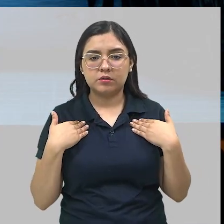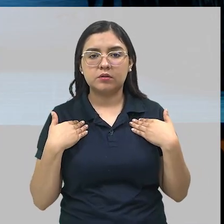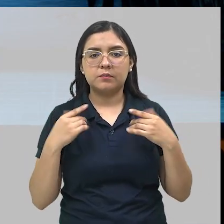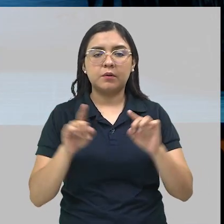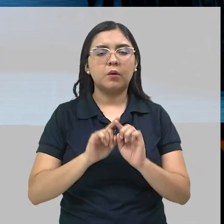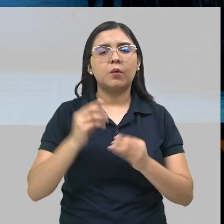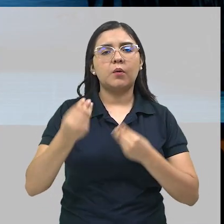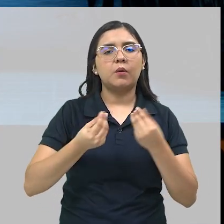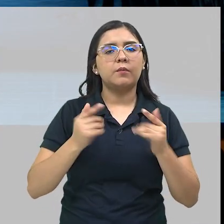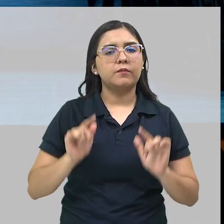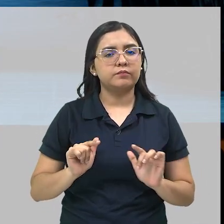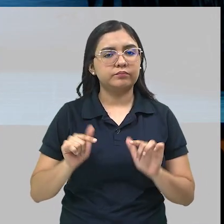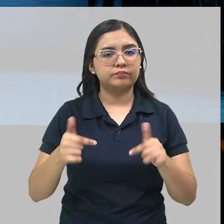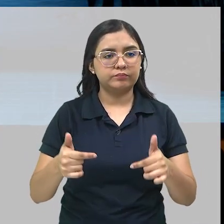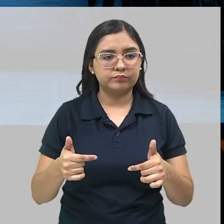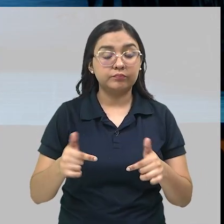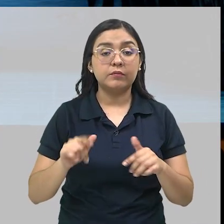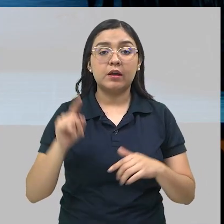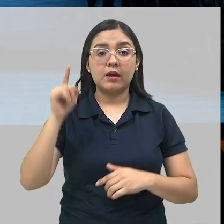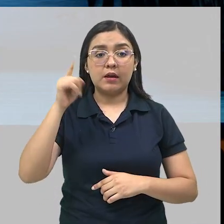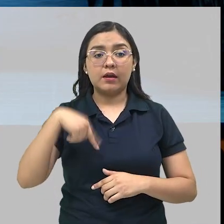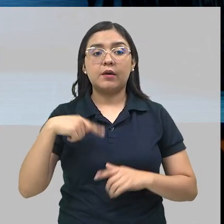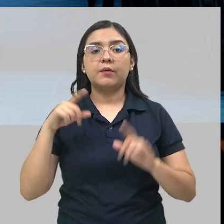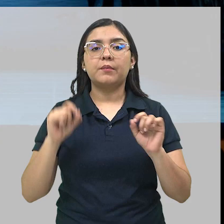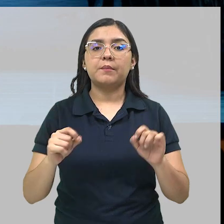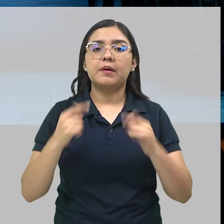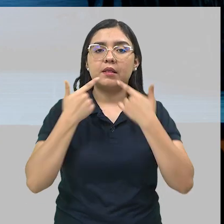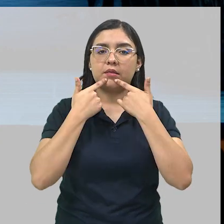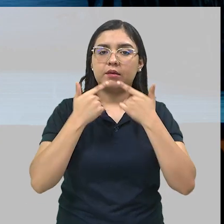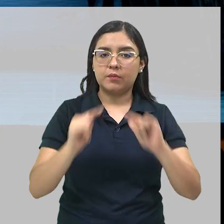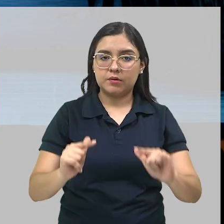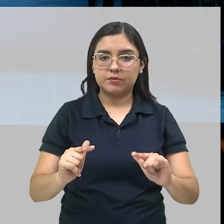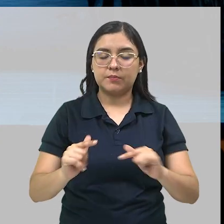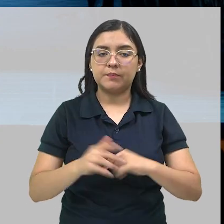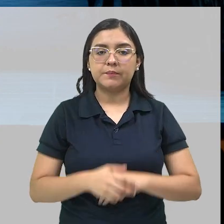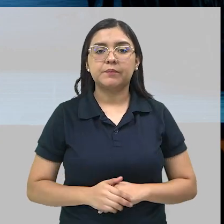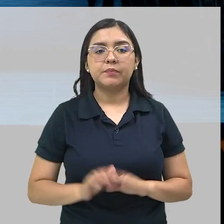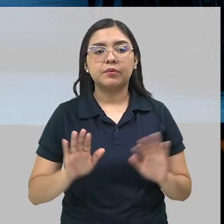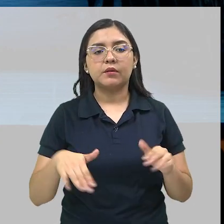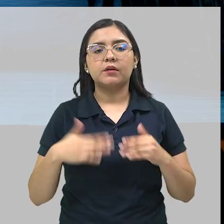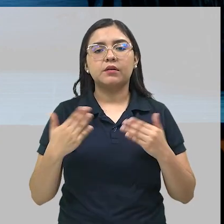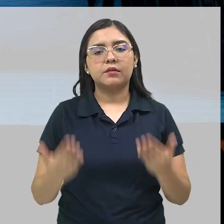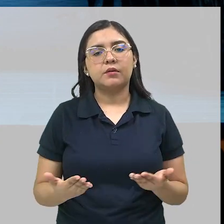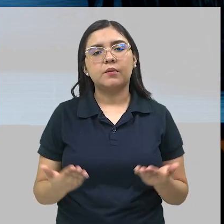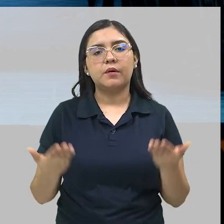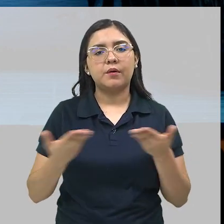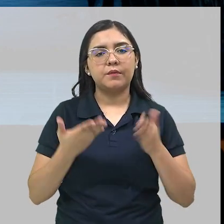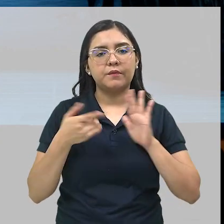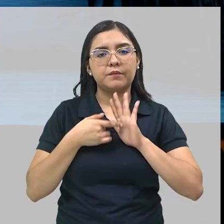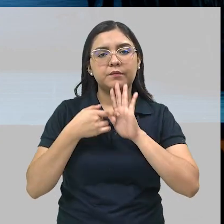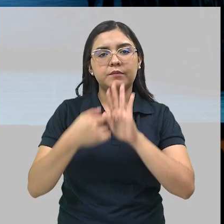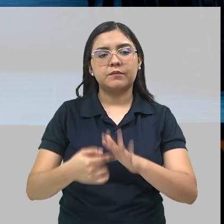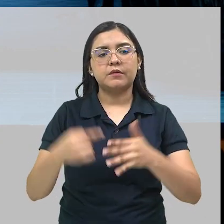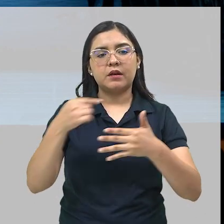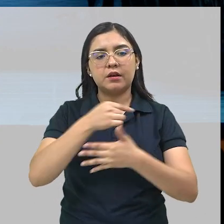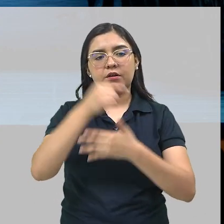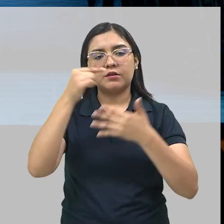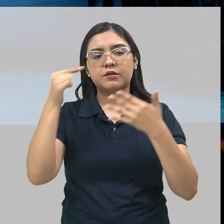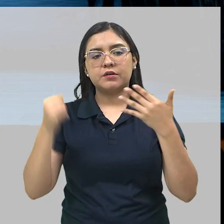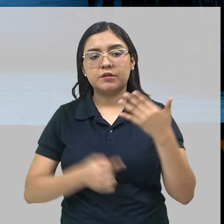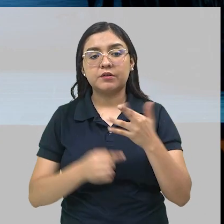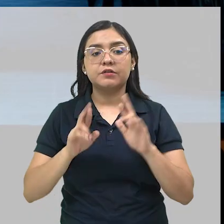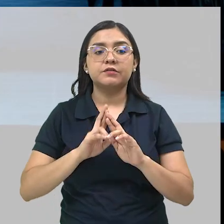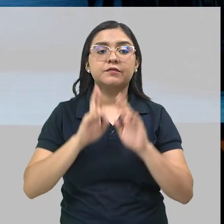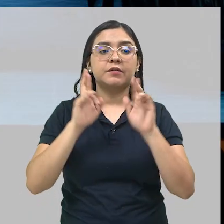de agir, tudo isso é uma linguagem. Então, vamos trazer aqui as diferentes formas